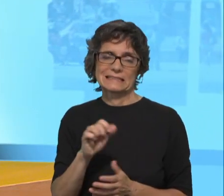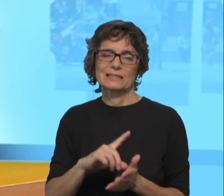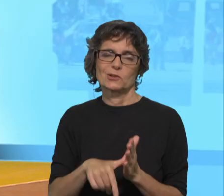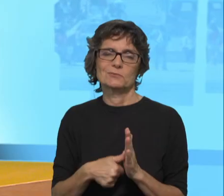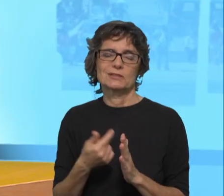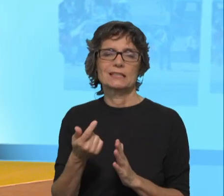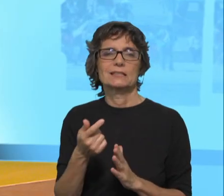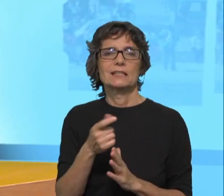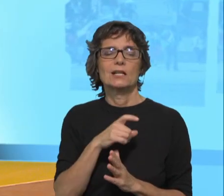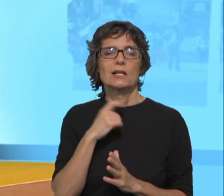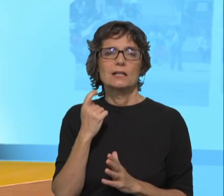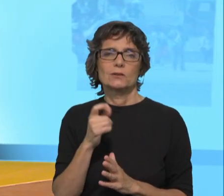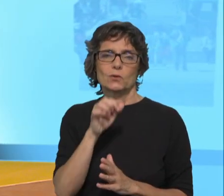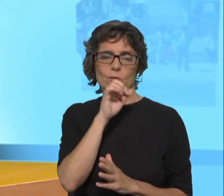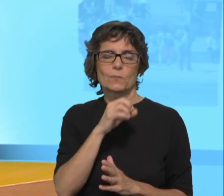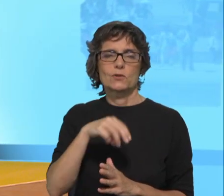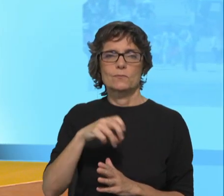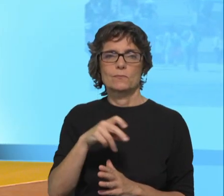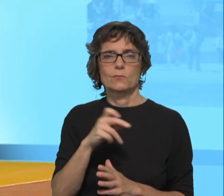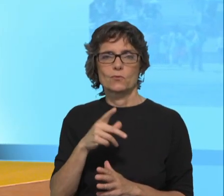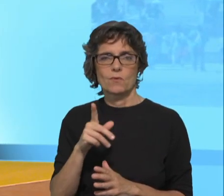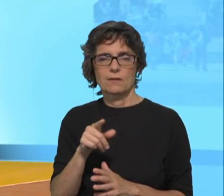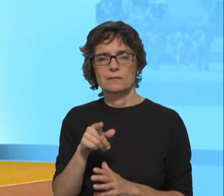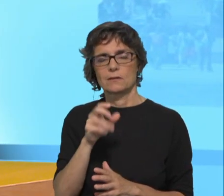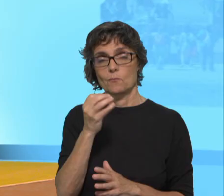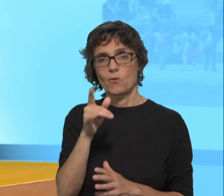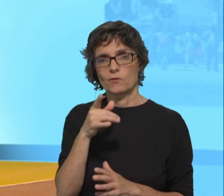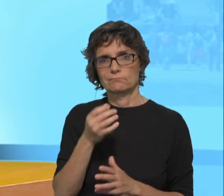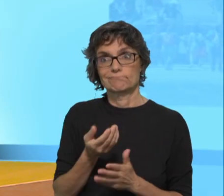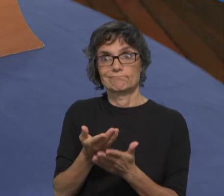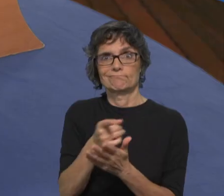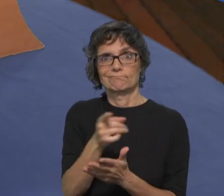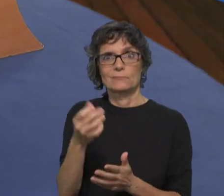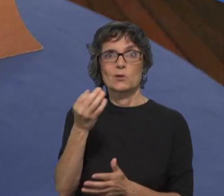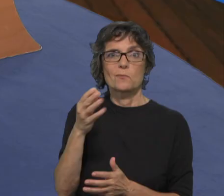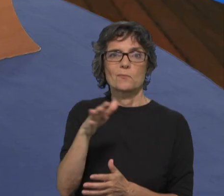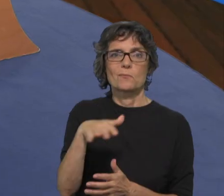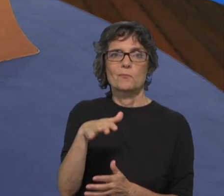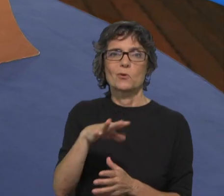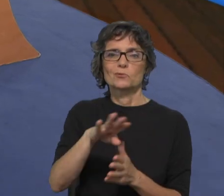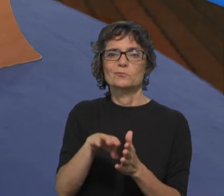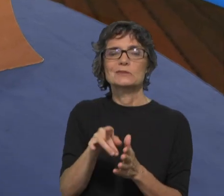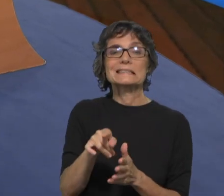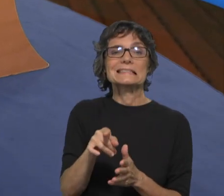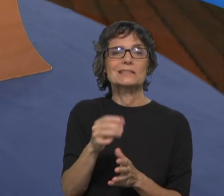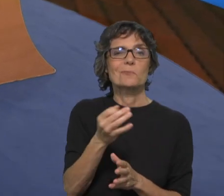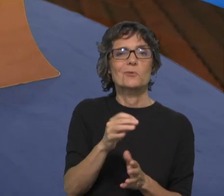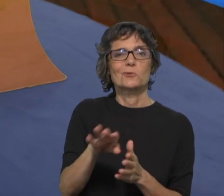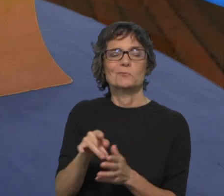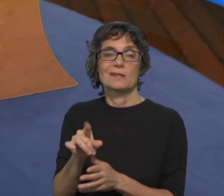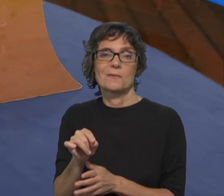o Bispo do Porto, quis lançar aos jovens neste Porto que procuras. E neste Porto que procuras